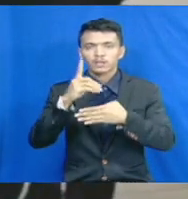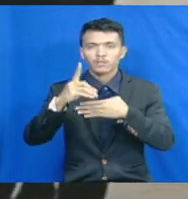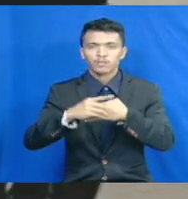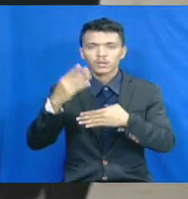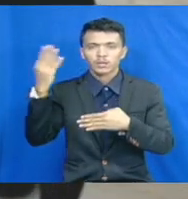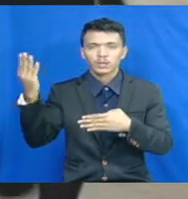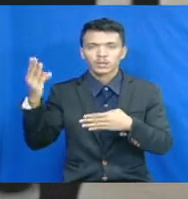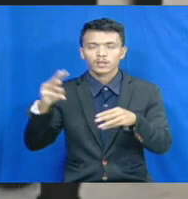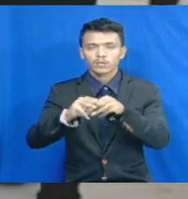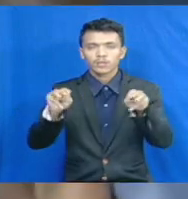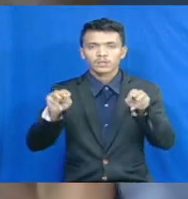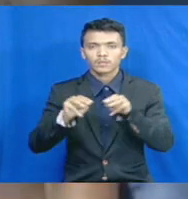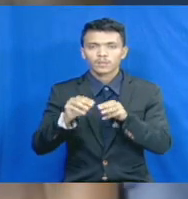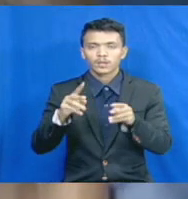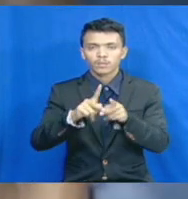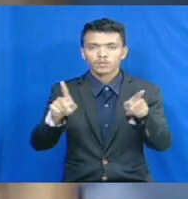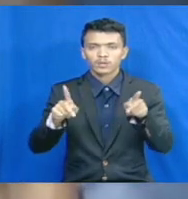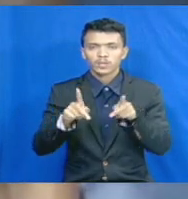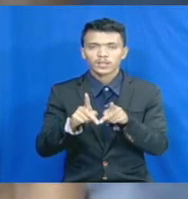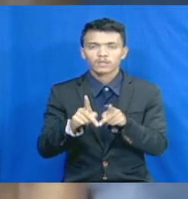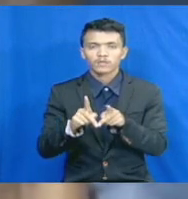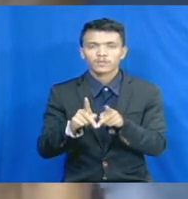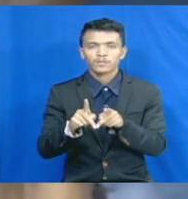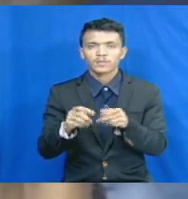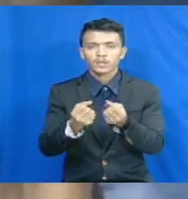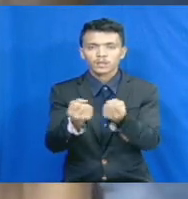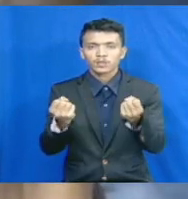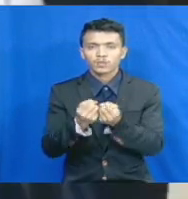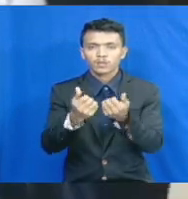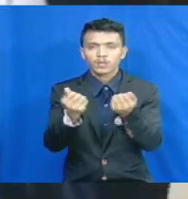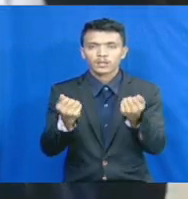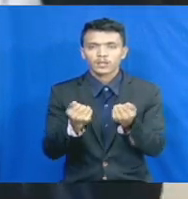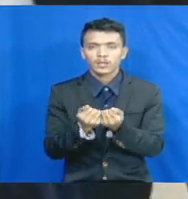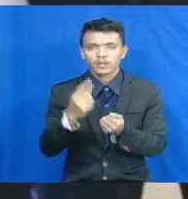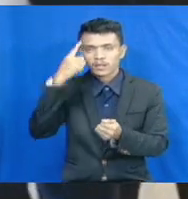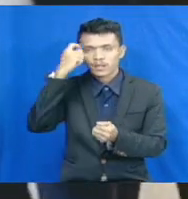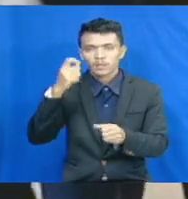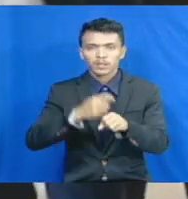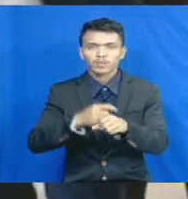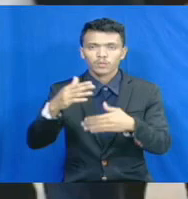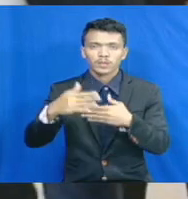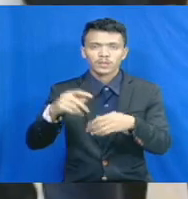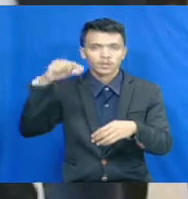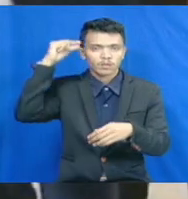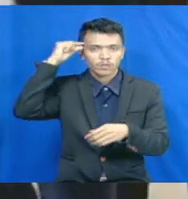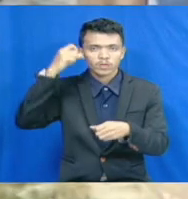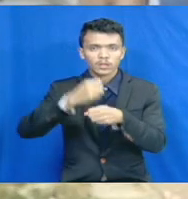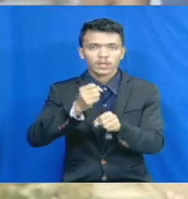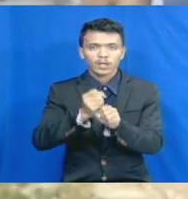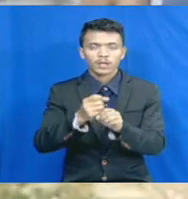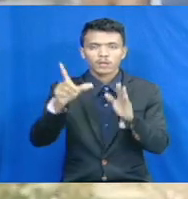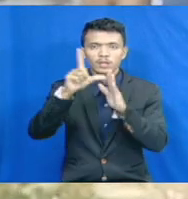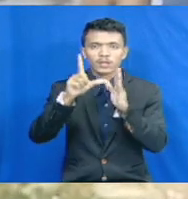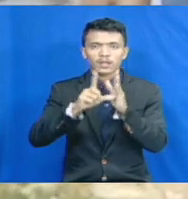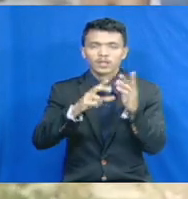e a nível municipal, posto administrativo, suco no aldeia, também tempo bada, governo se implementa lei poder